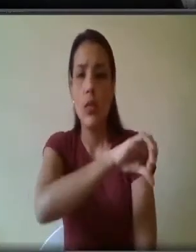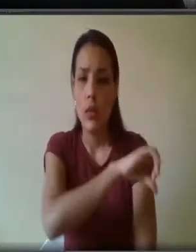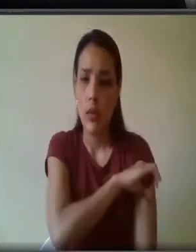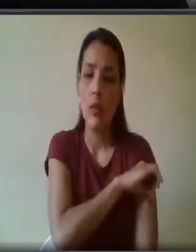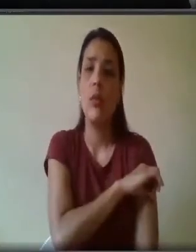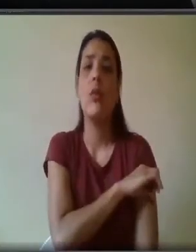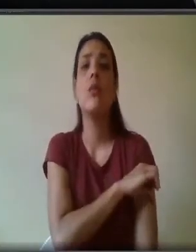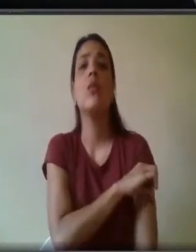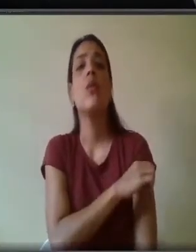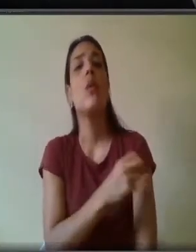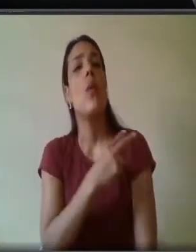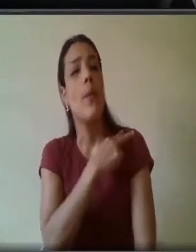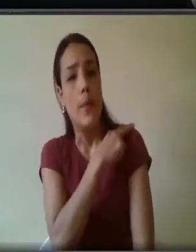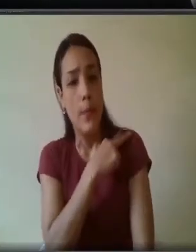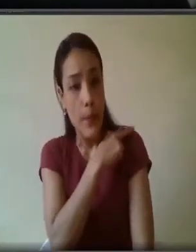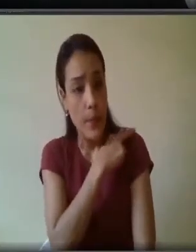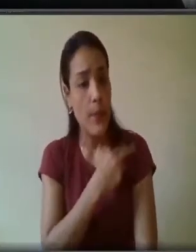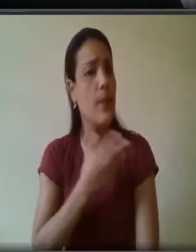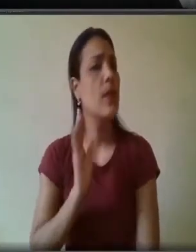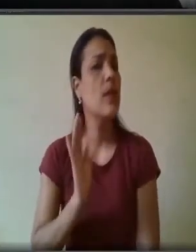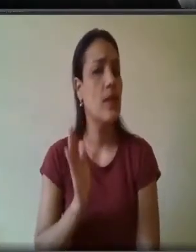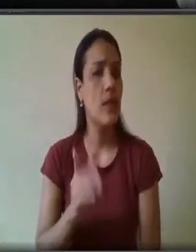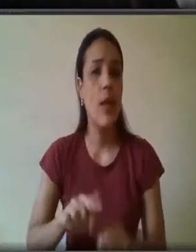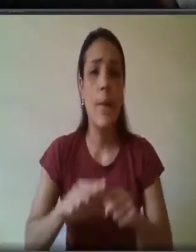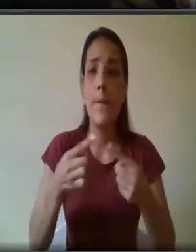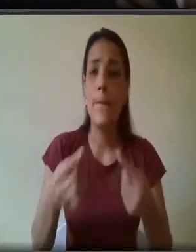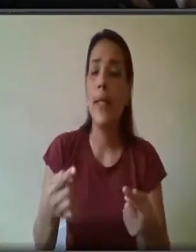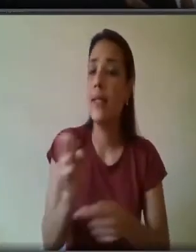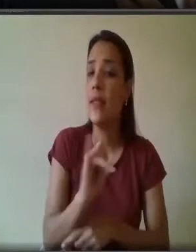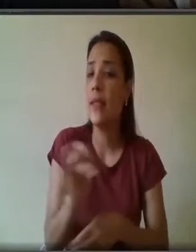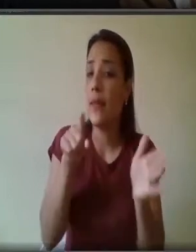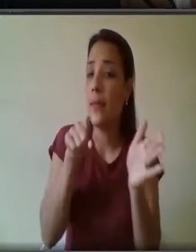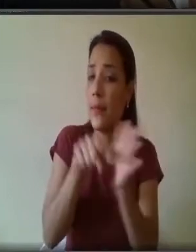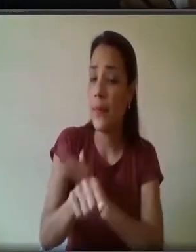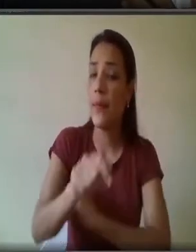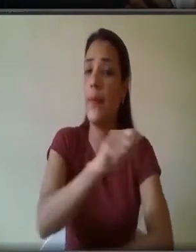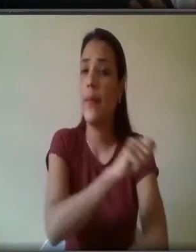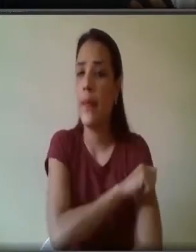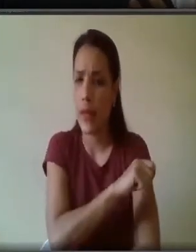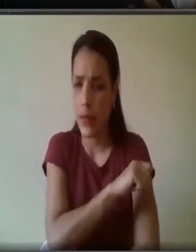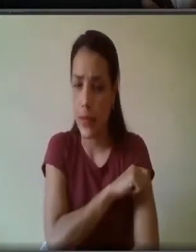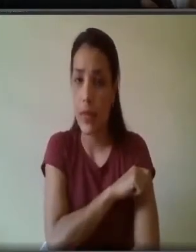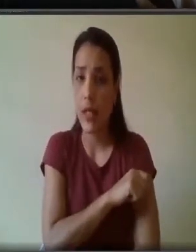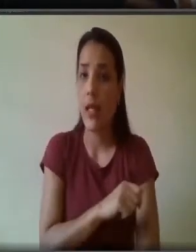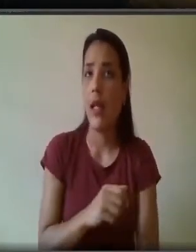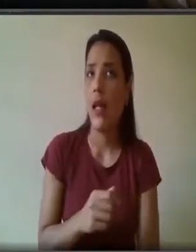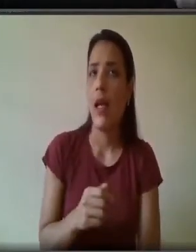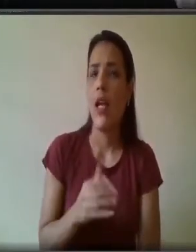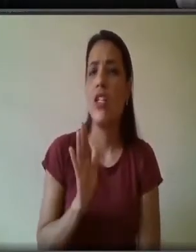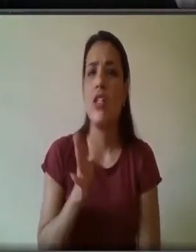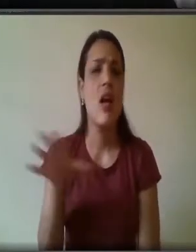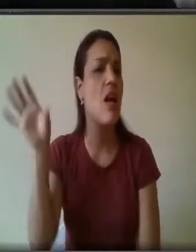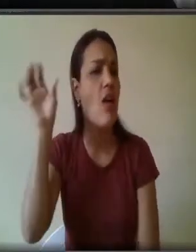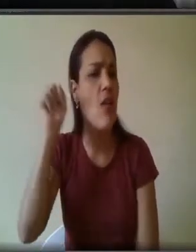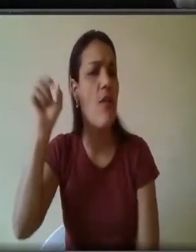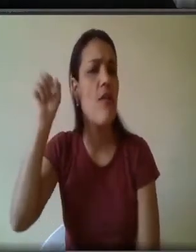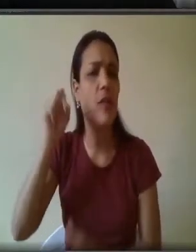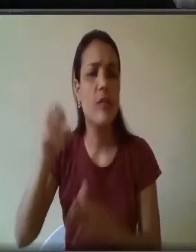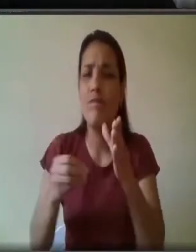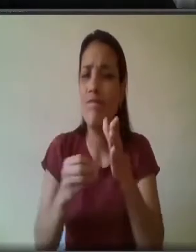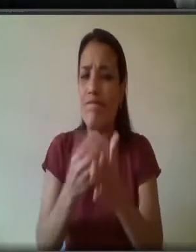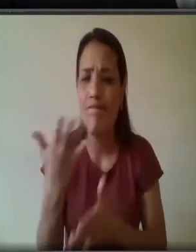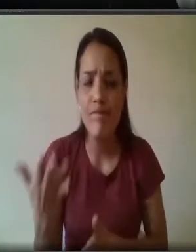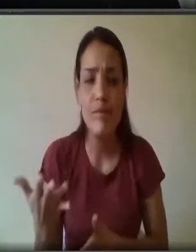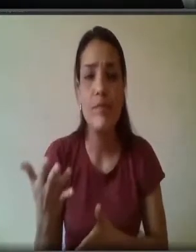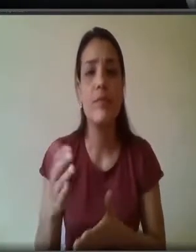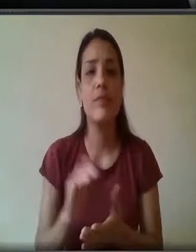profissional. Então, quando o aluno me faz essa pergunta, como a gente já ouviu tantas vezes, eu geralmente começo a aula com